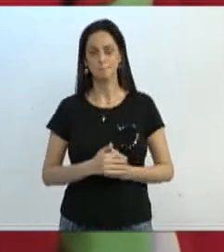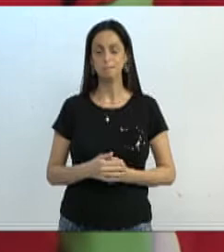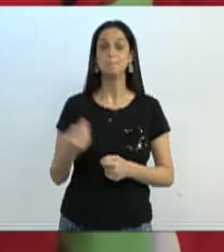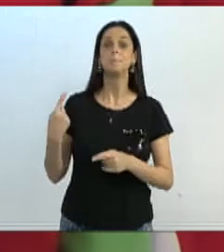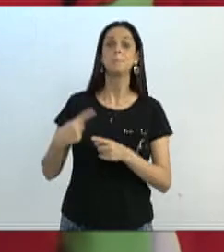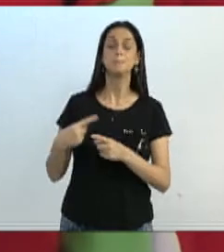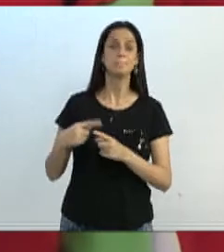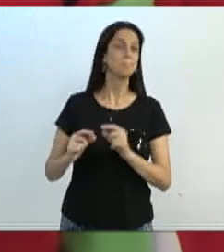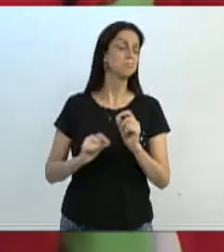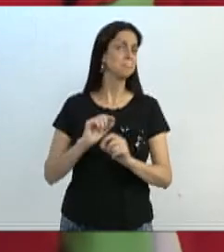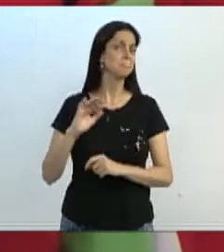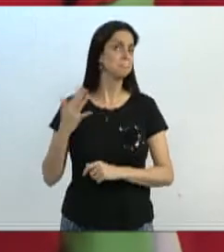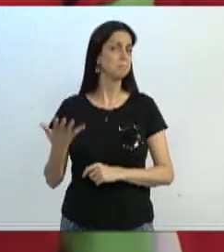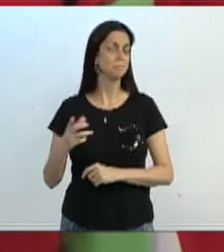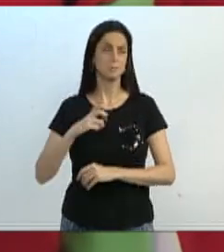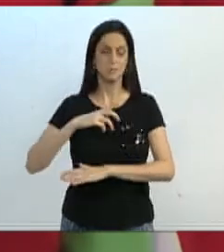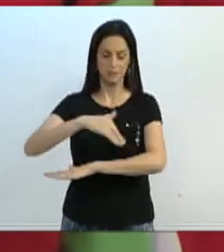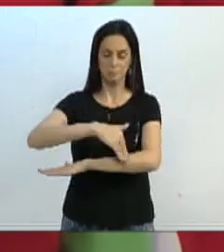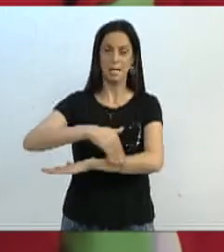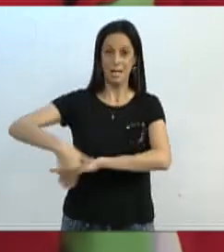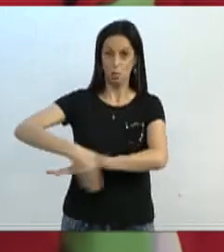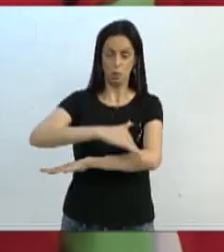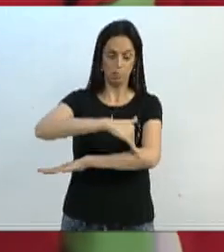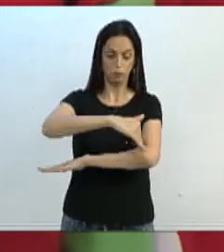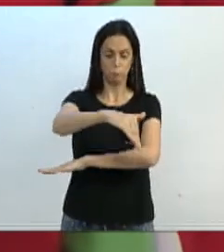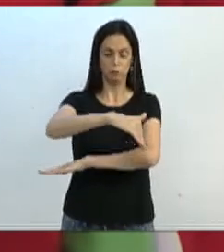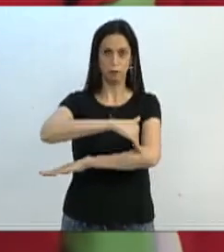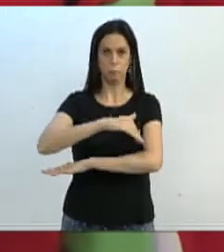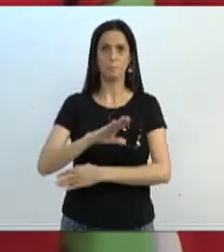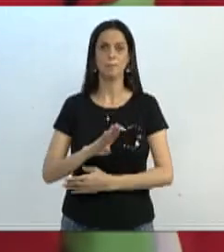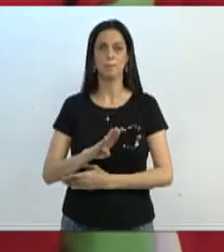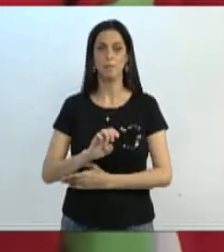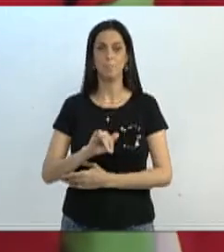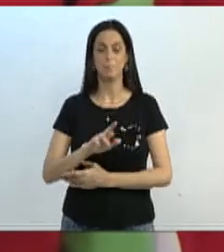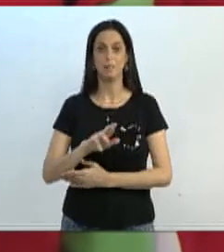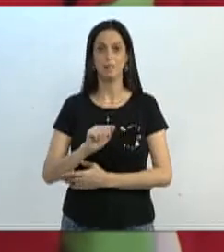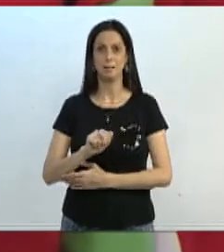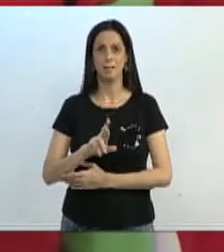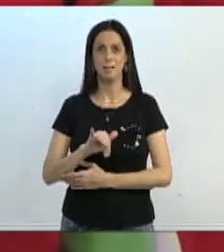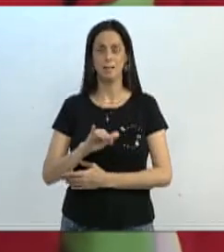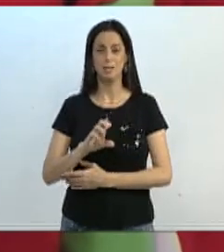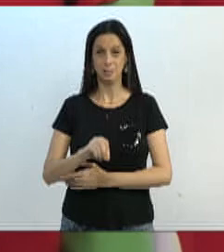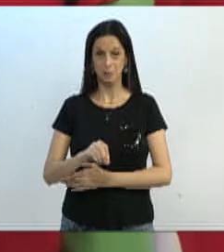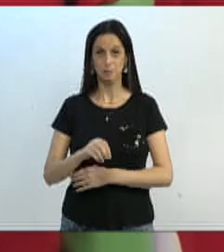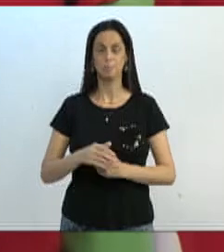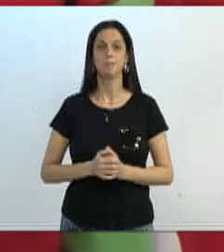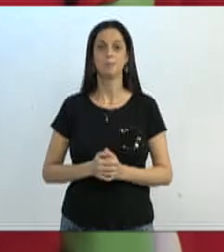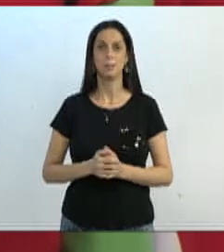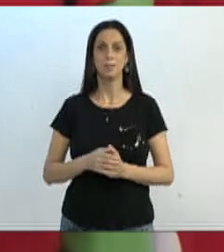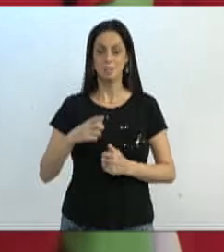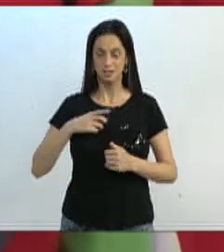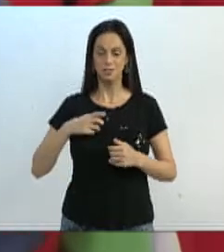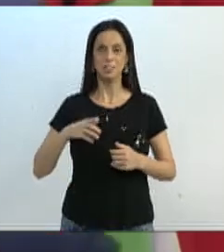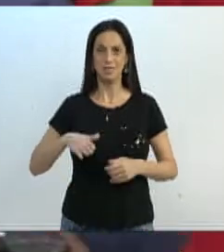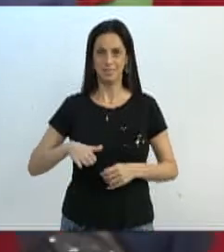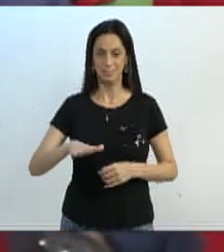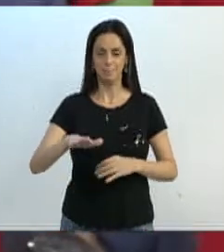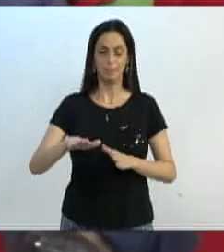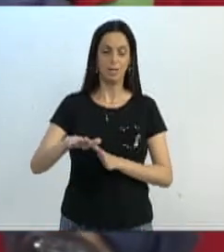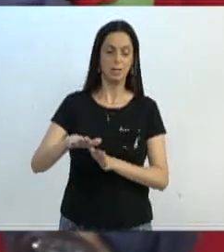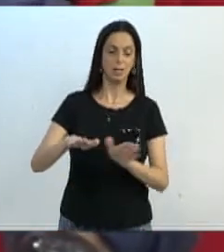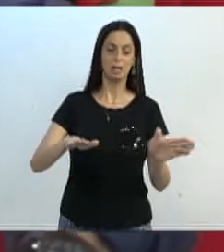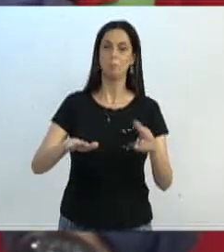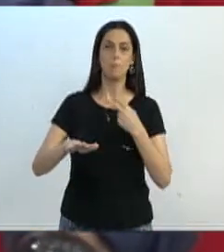fechamento de uma transversal da Beira Rio com a Rua 15 de Novembro, que